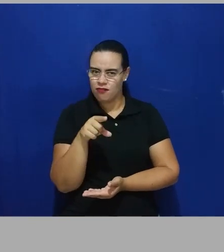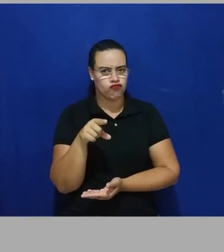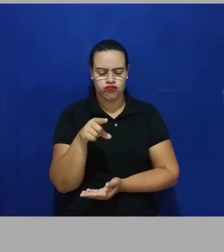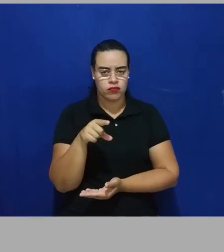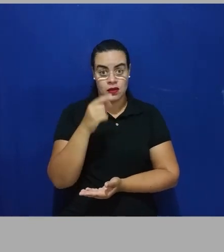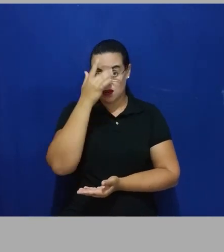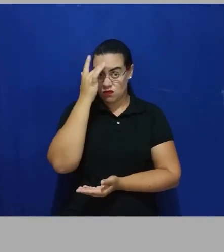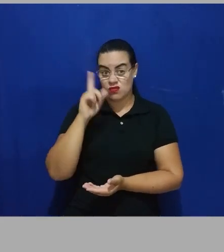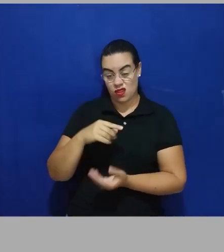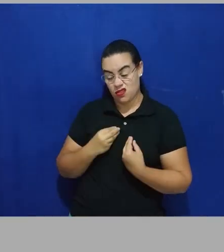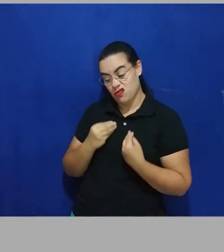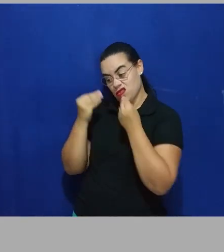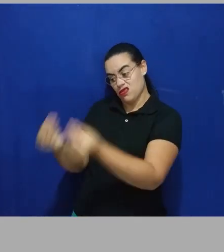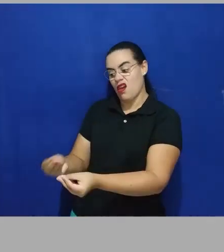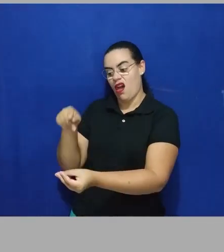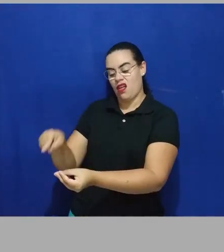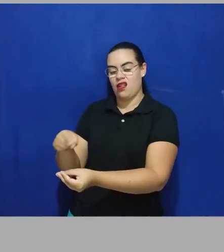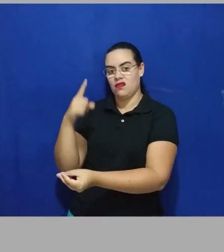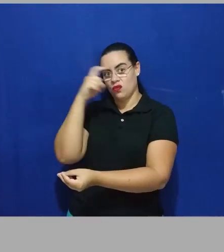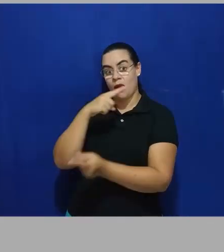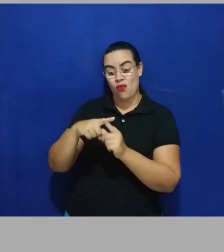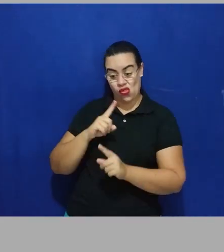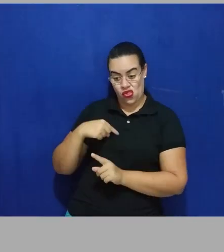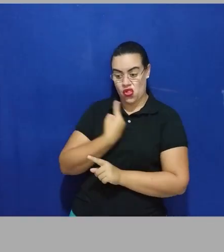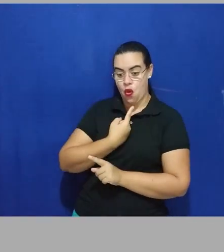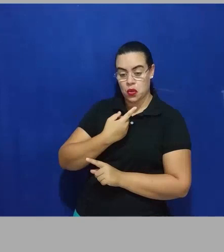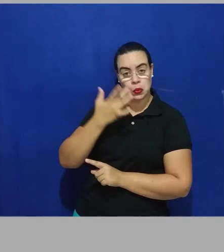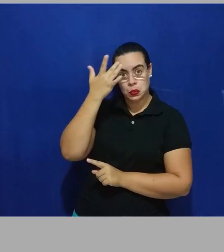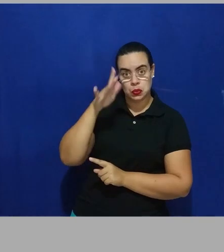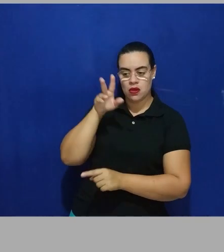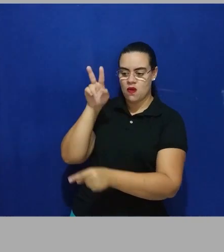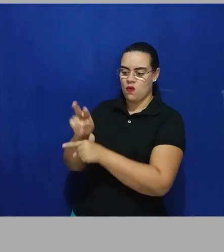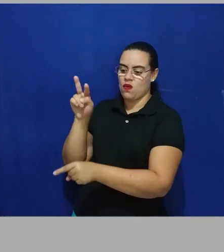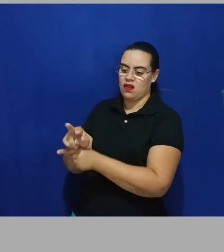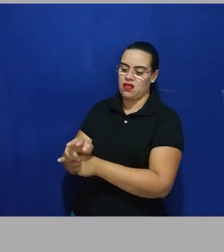ainda não aprendemos a cuidar da nossa população.